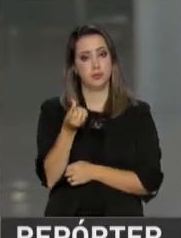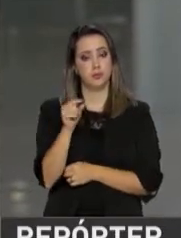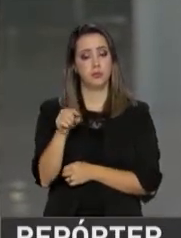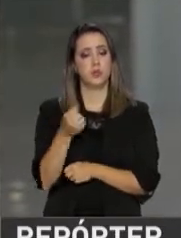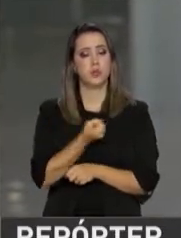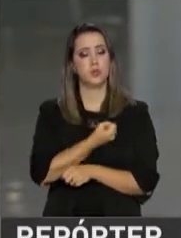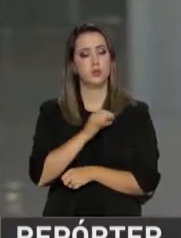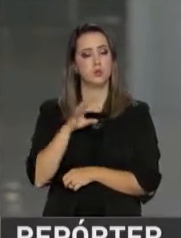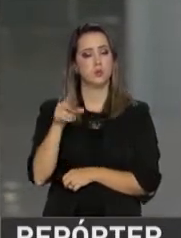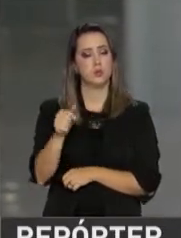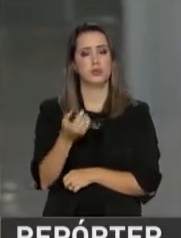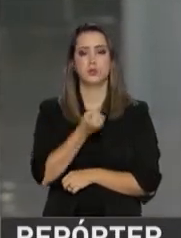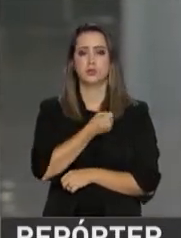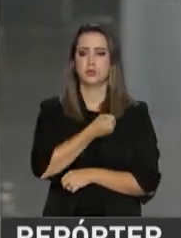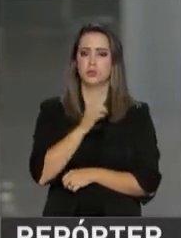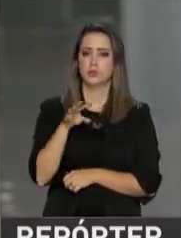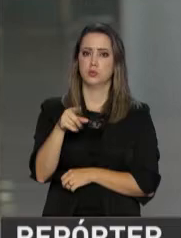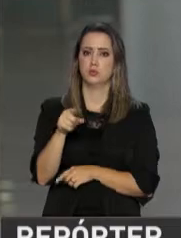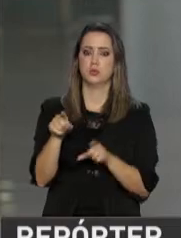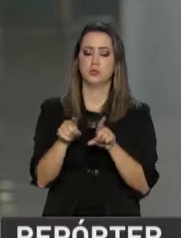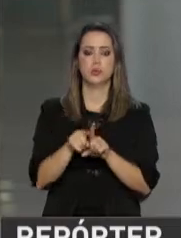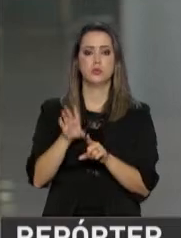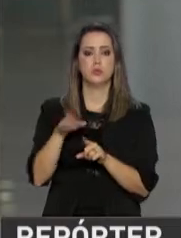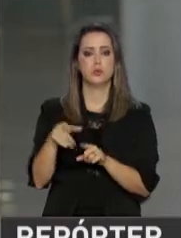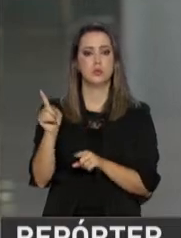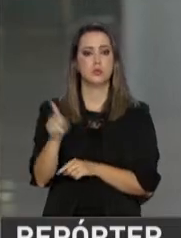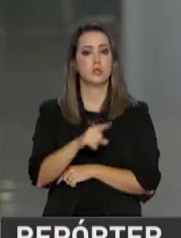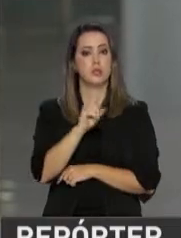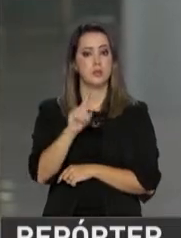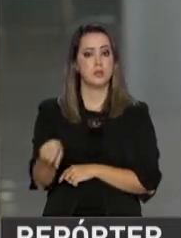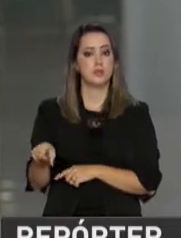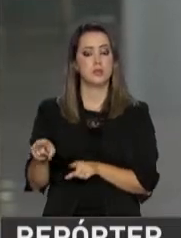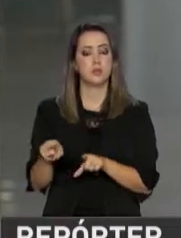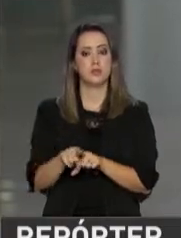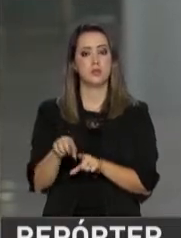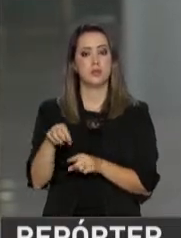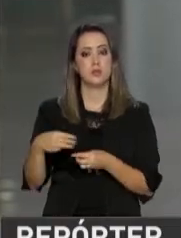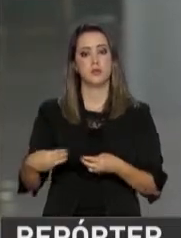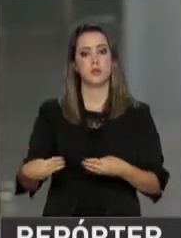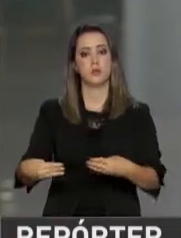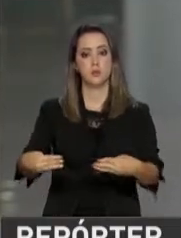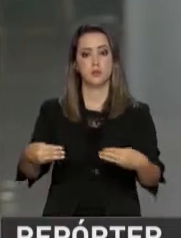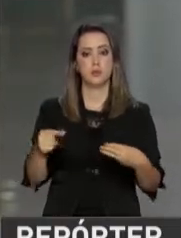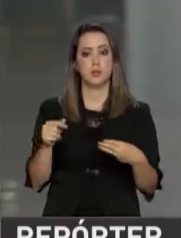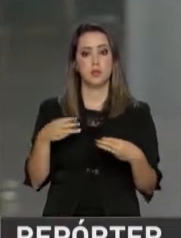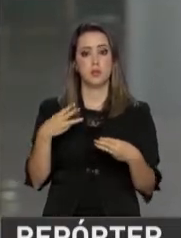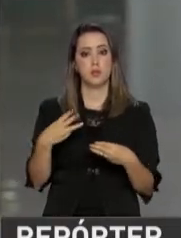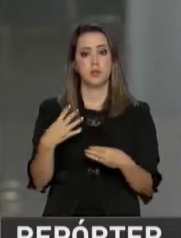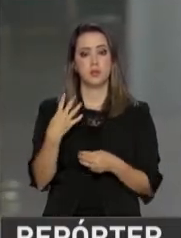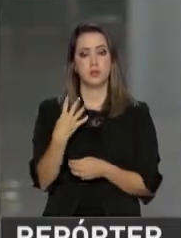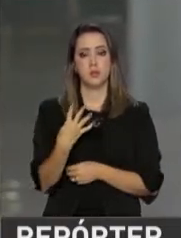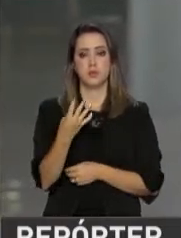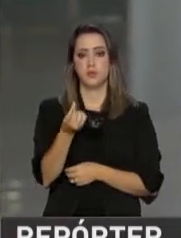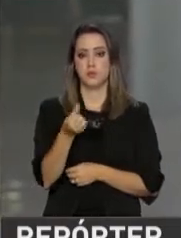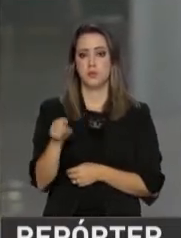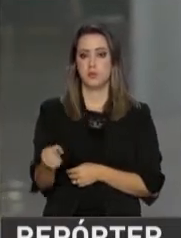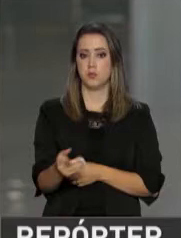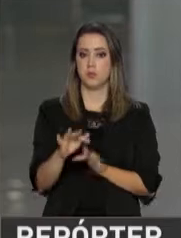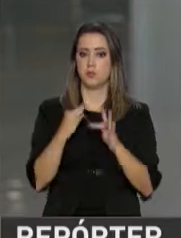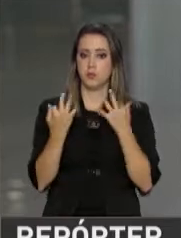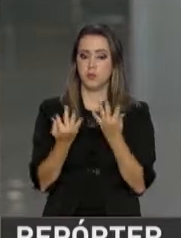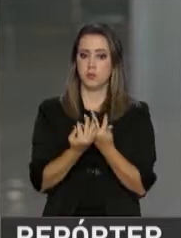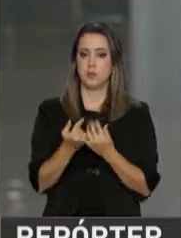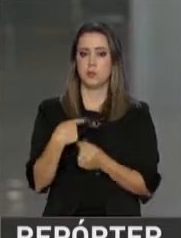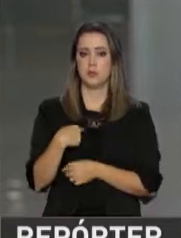números todos todos esses benefícios já foram cancelados pelo ministério e essas 340 mil famílias que a